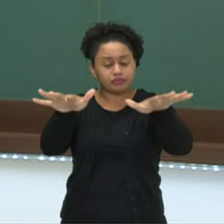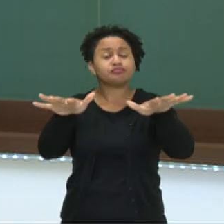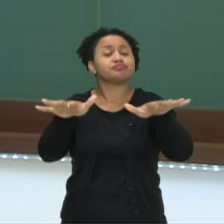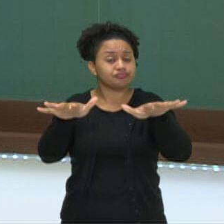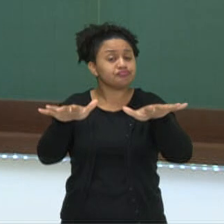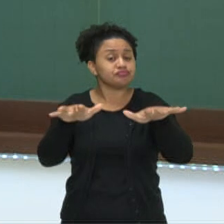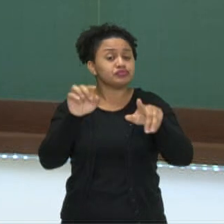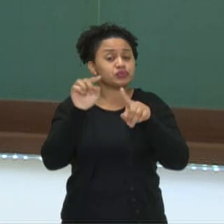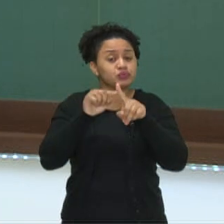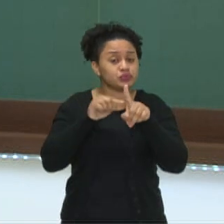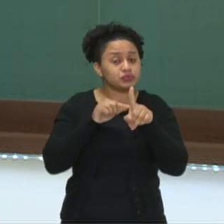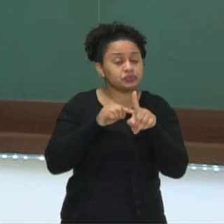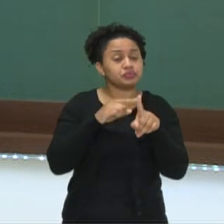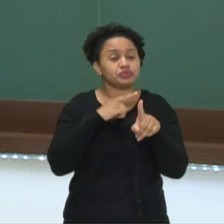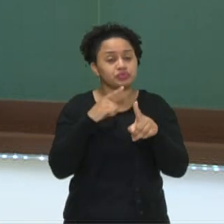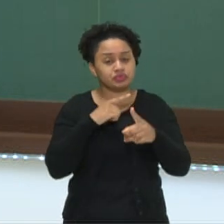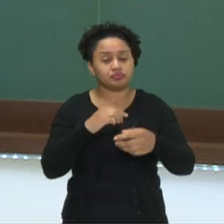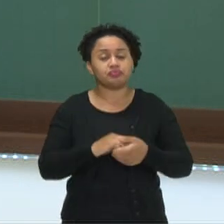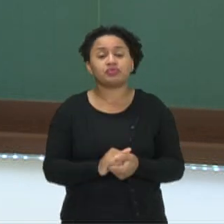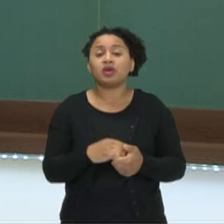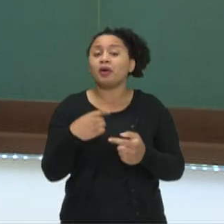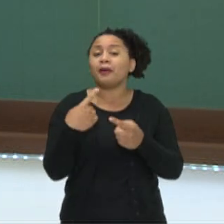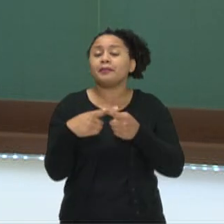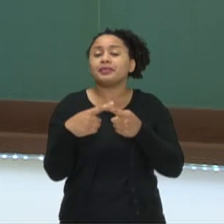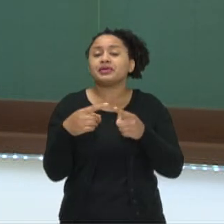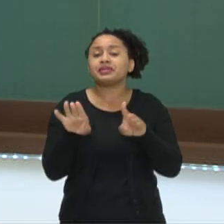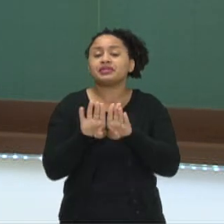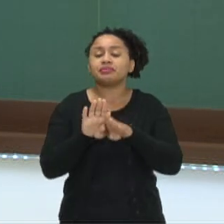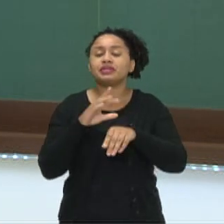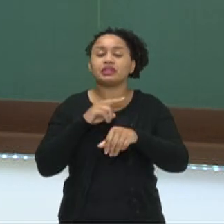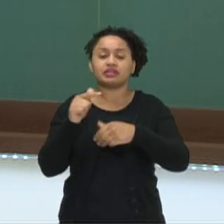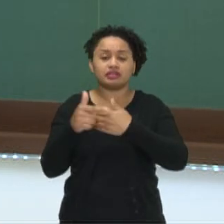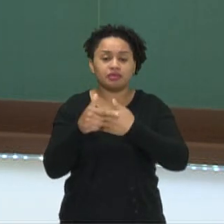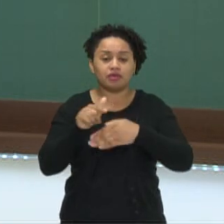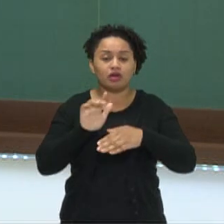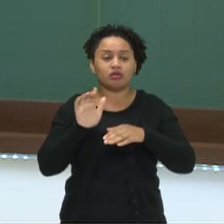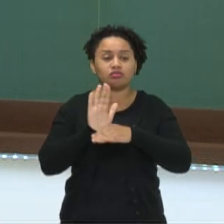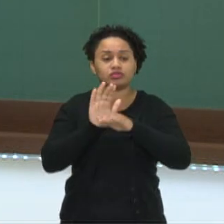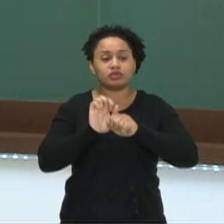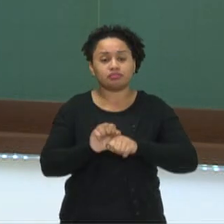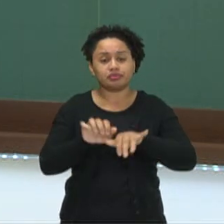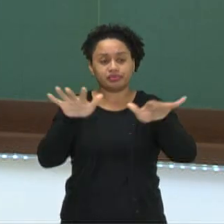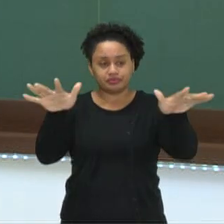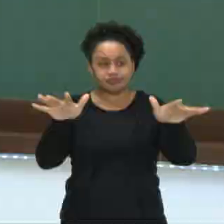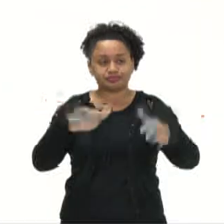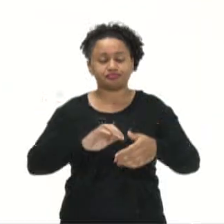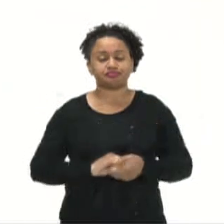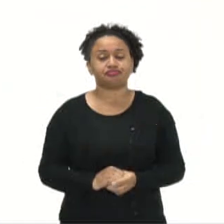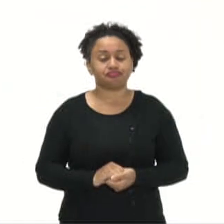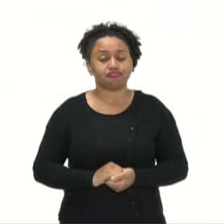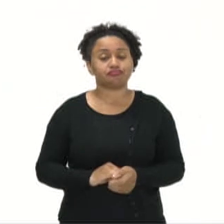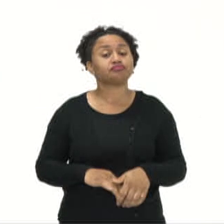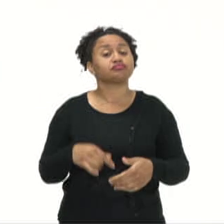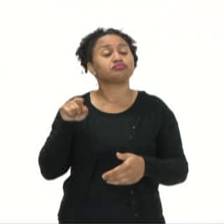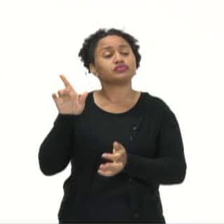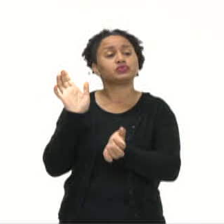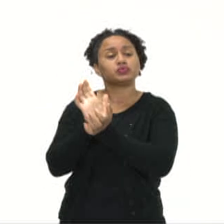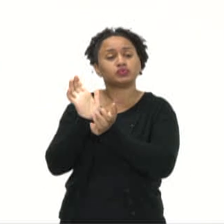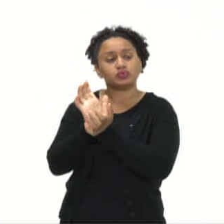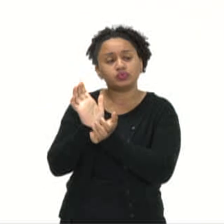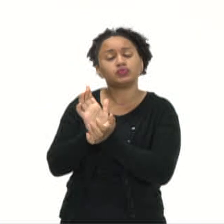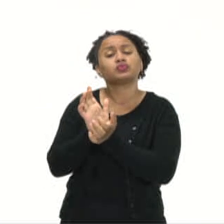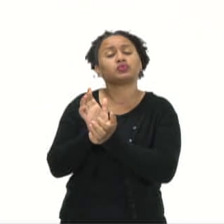propagação da espécie. Ele tem também essa função de auxiliar. As angiospermas são as